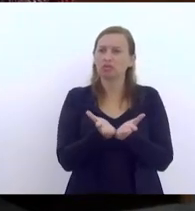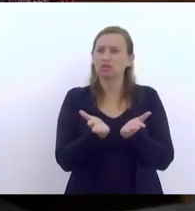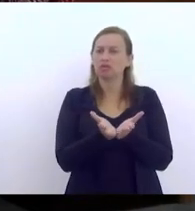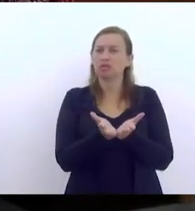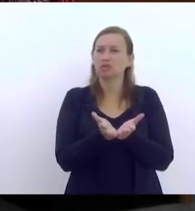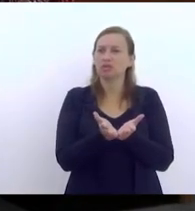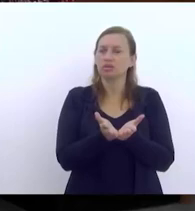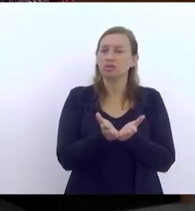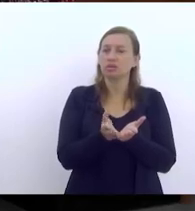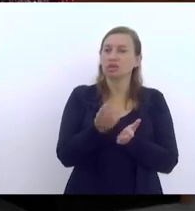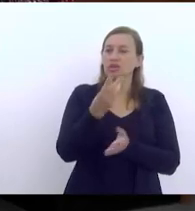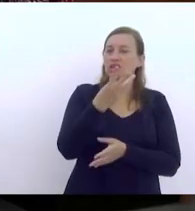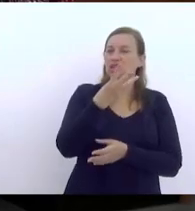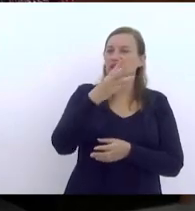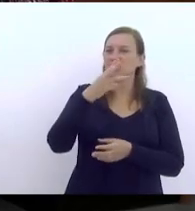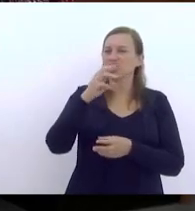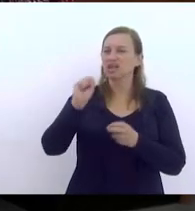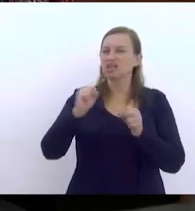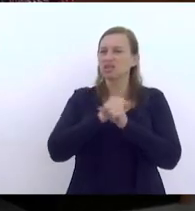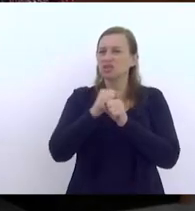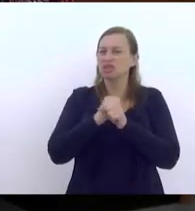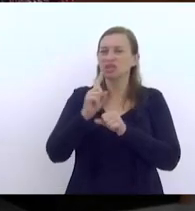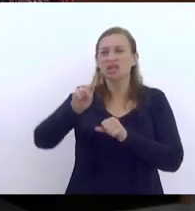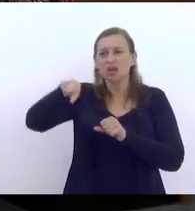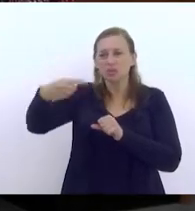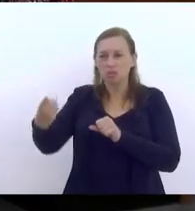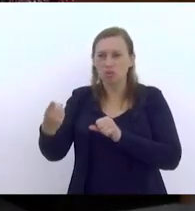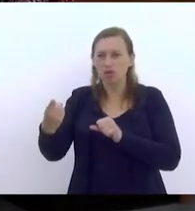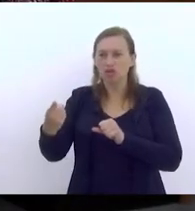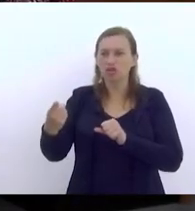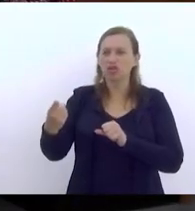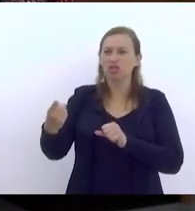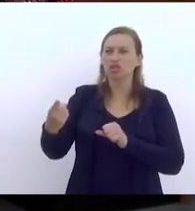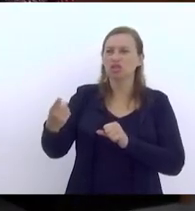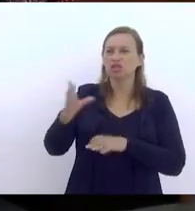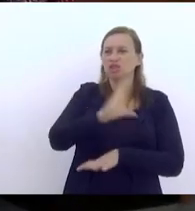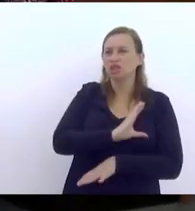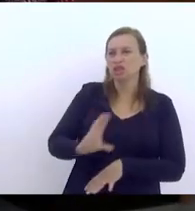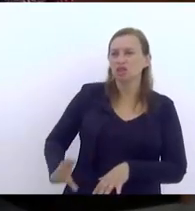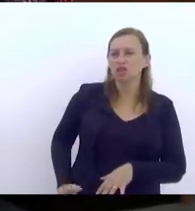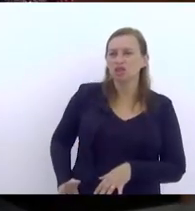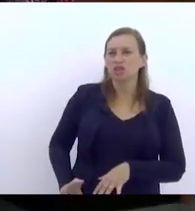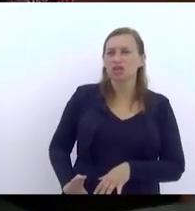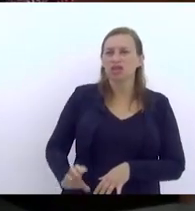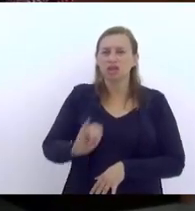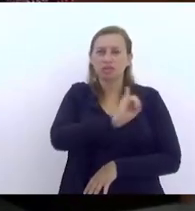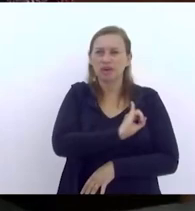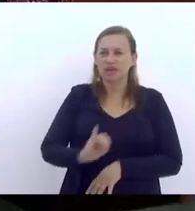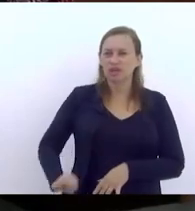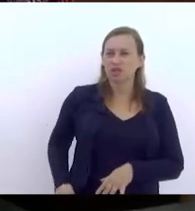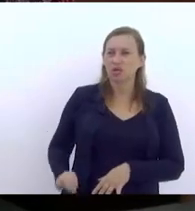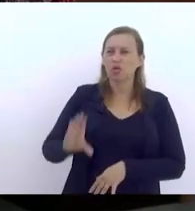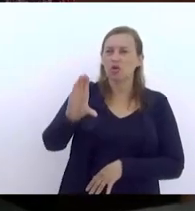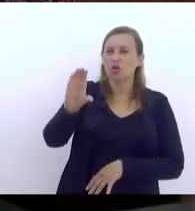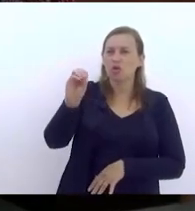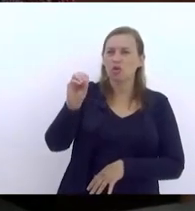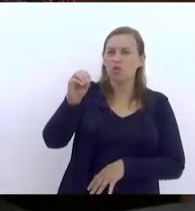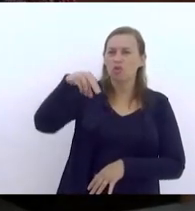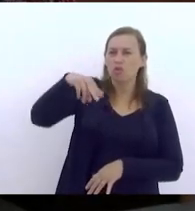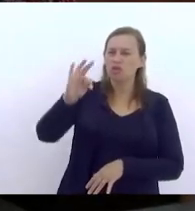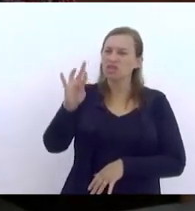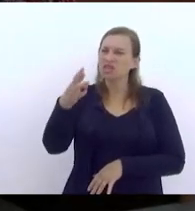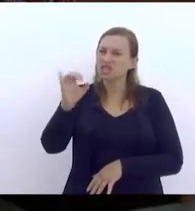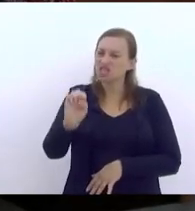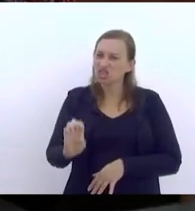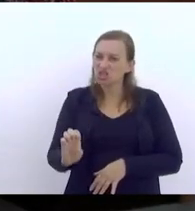Em 300 d.C., o imperador Constantino, ele criou o cristianismo porque